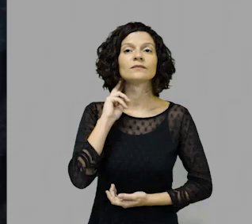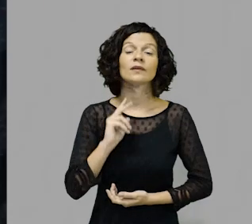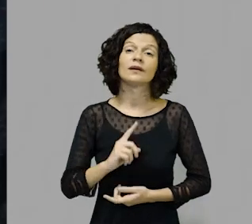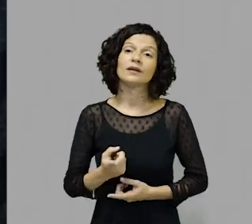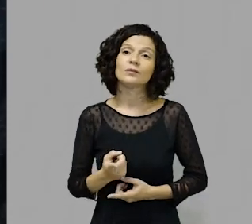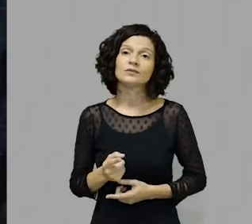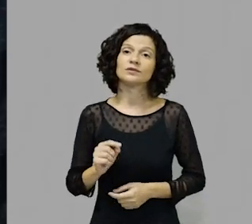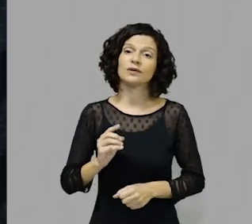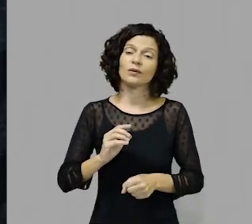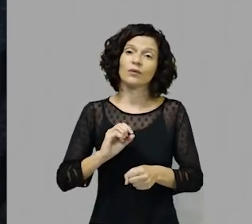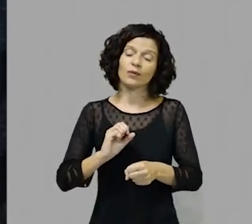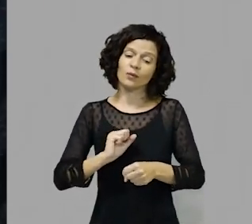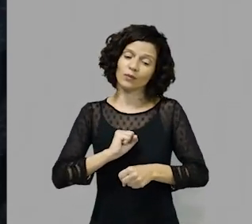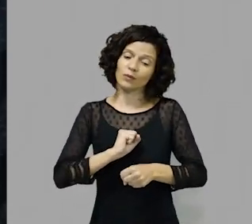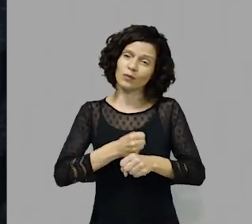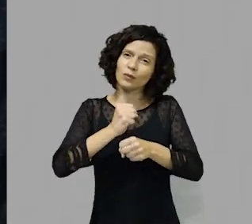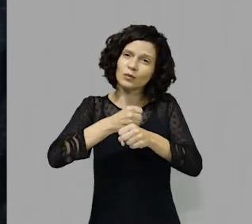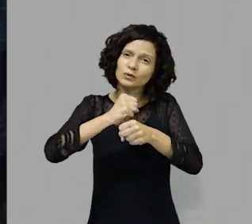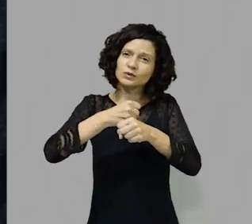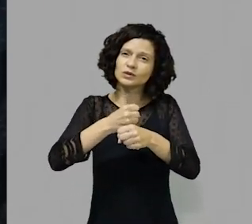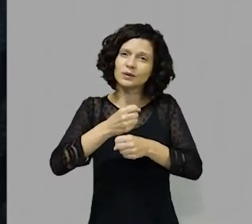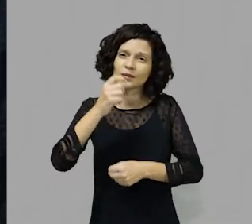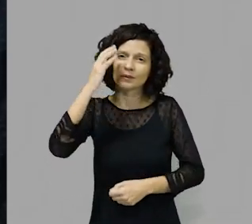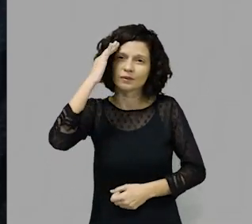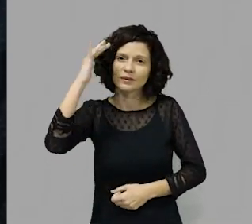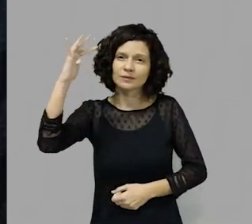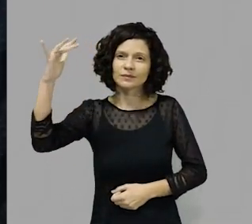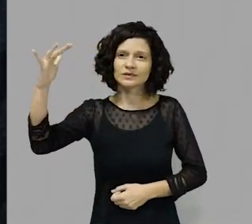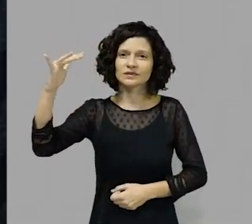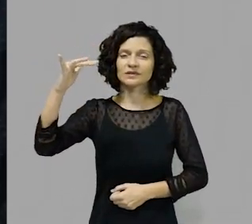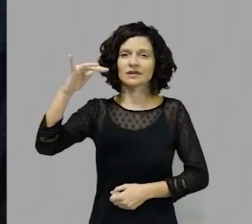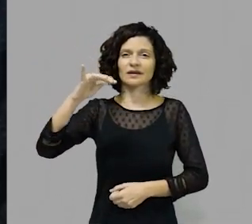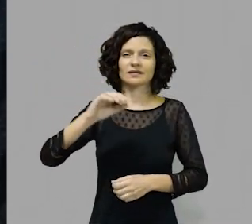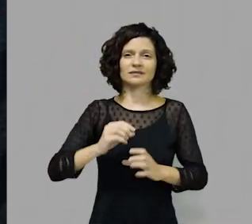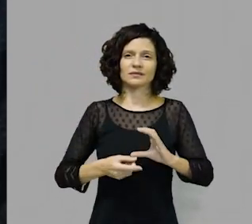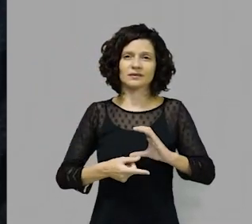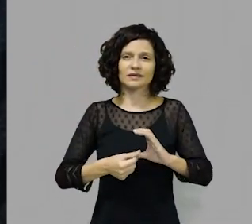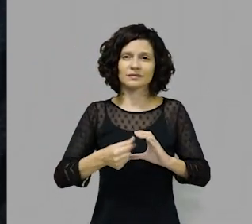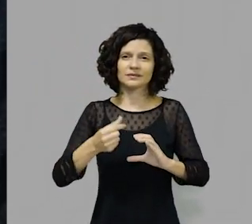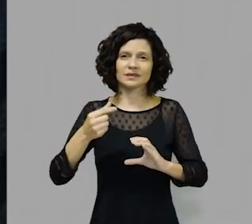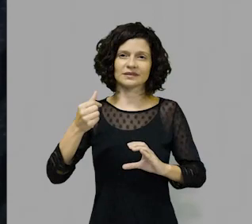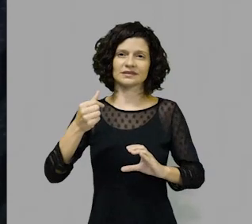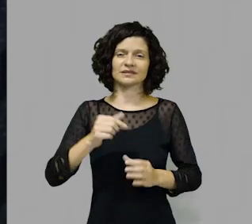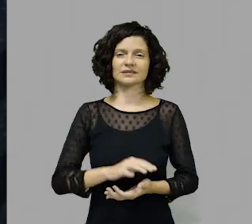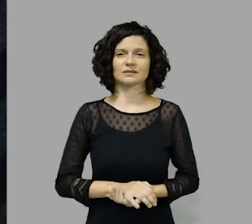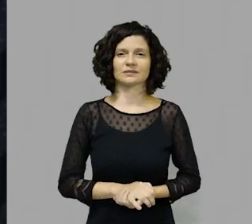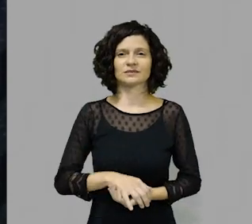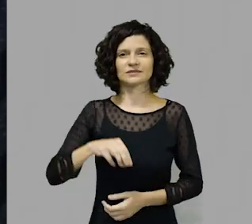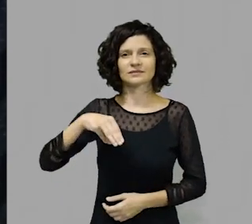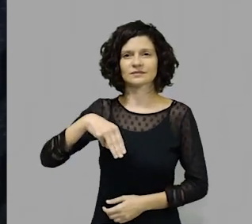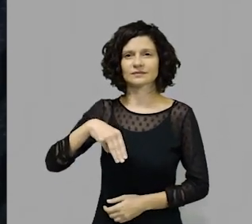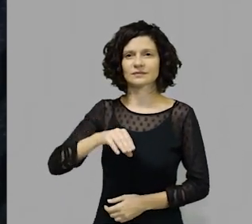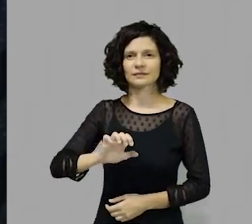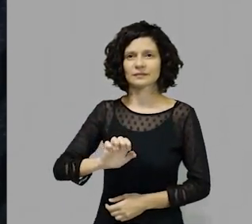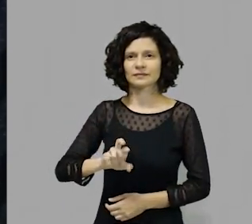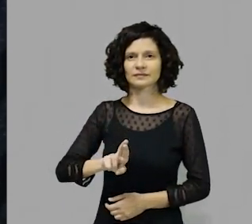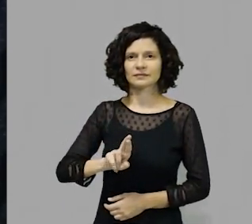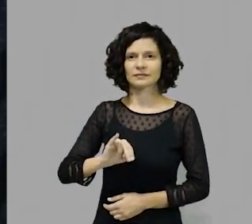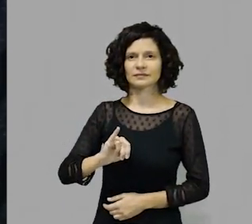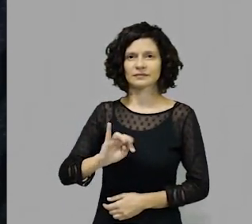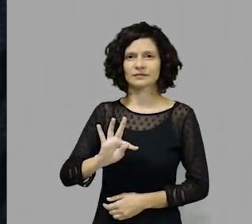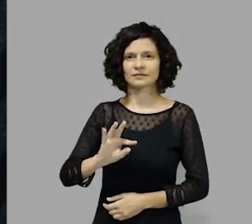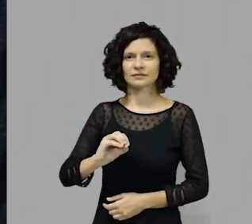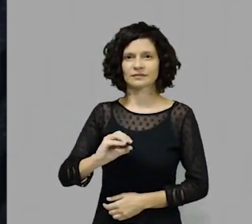construção do imaginário capitalista, da valorização do indivíduo, da meritocracia próprias do sistema econômico